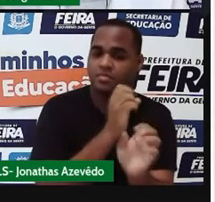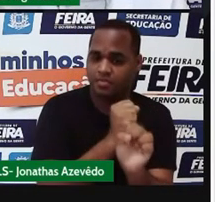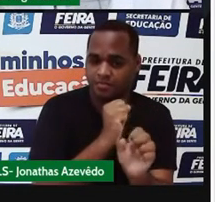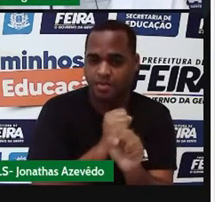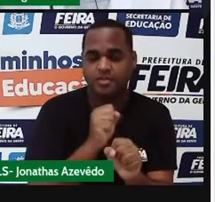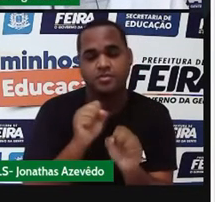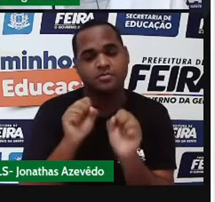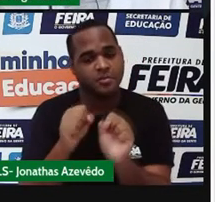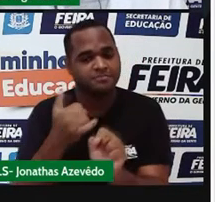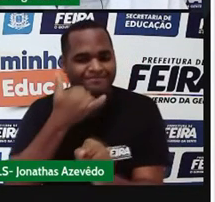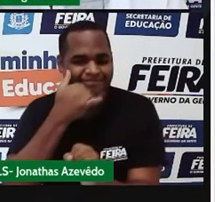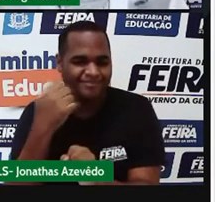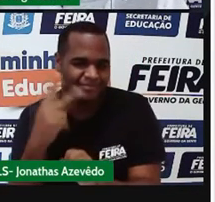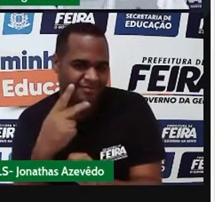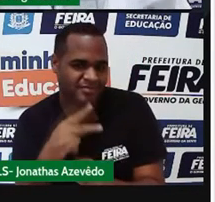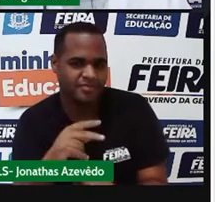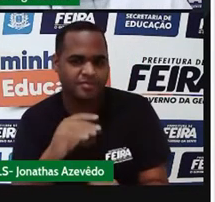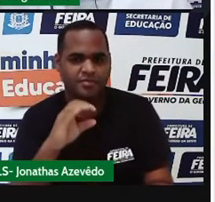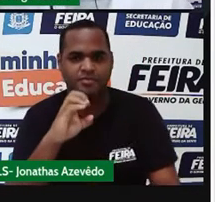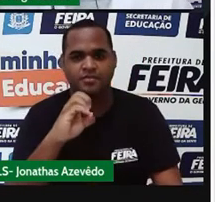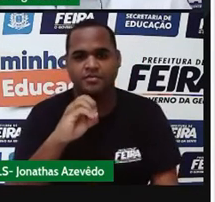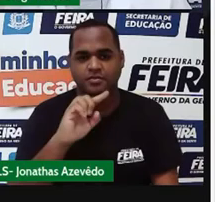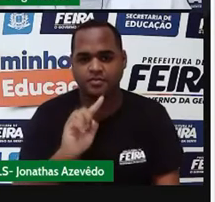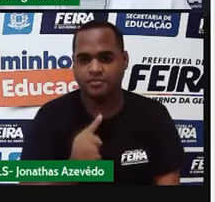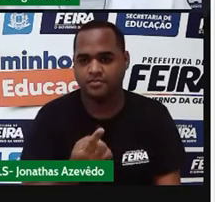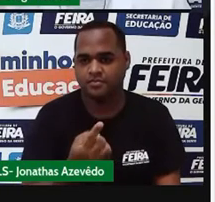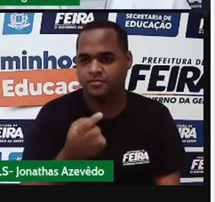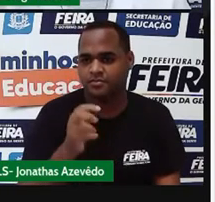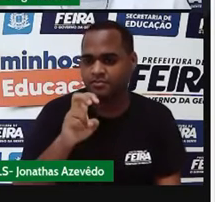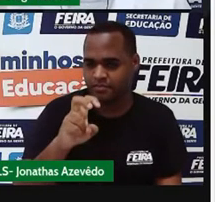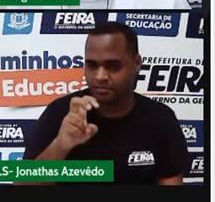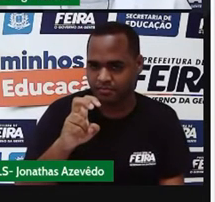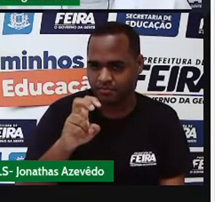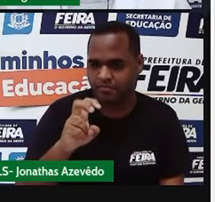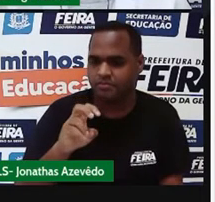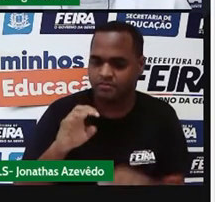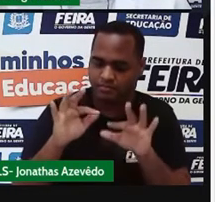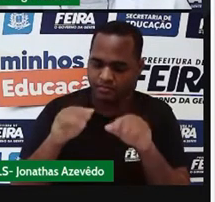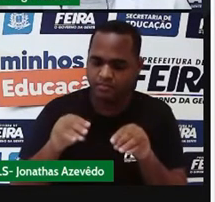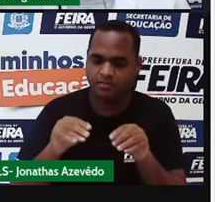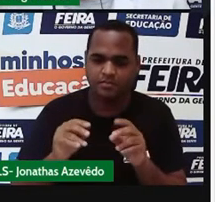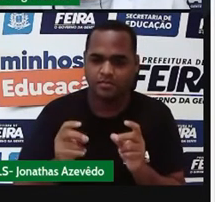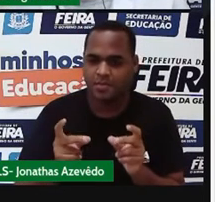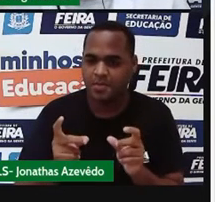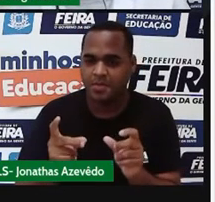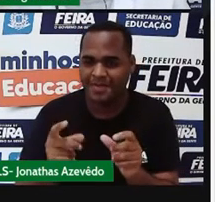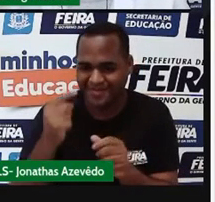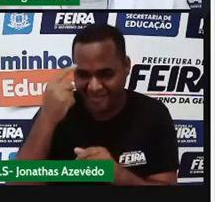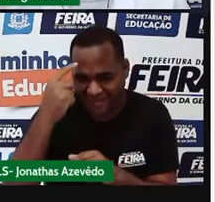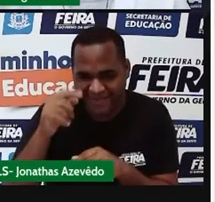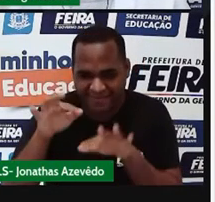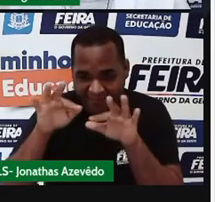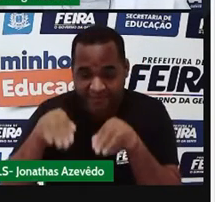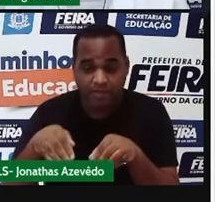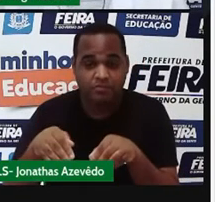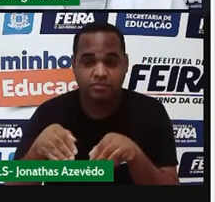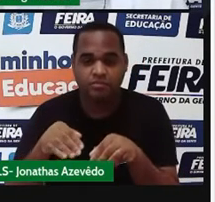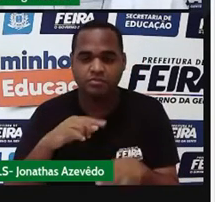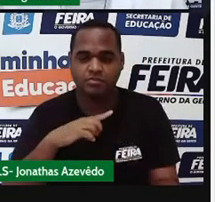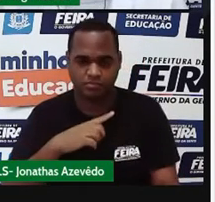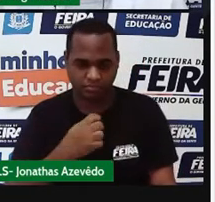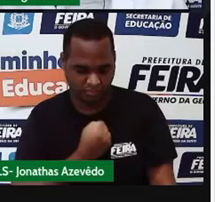tiver 0,5 e depois aparece infinitamente é o algarismo